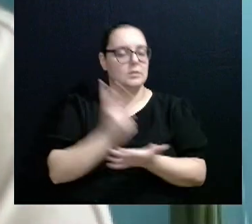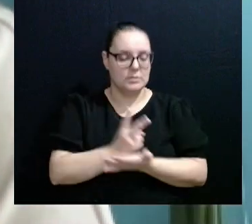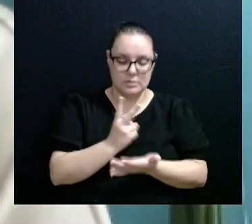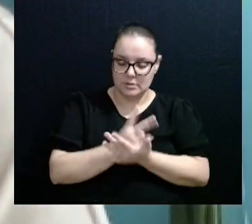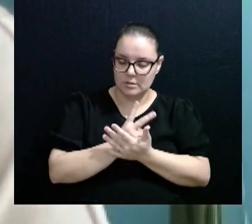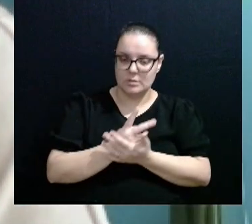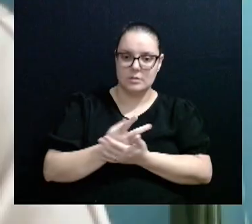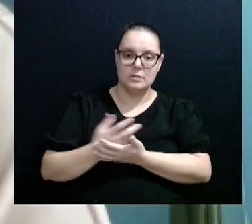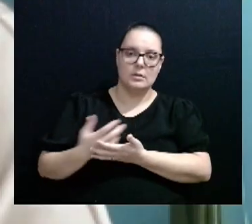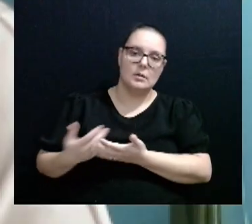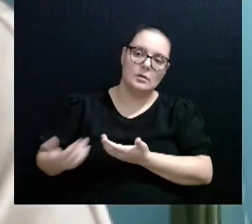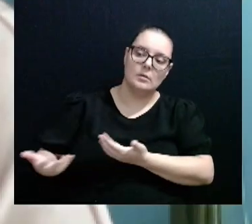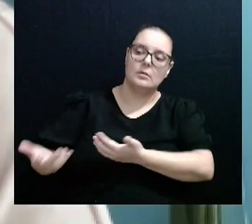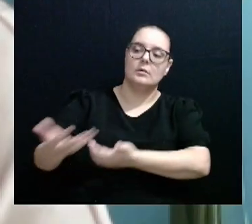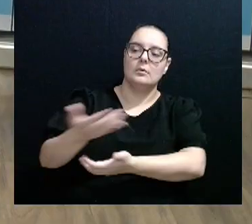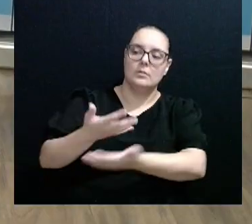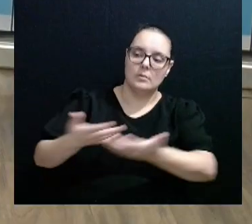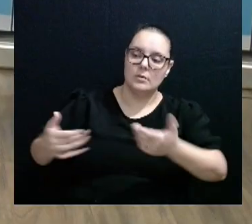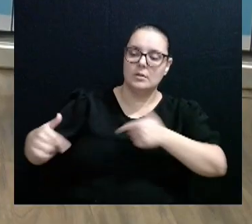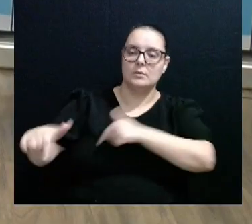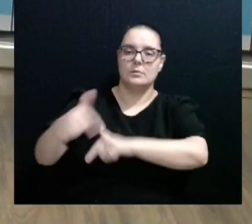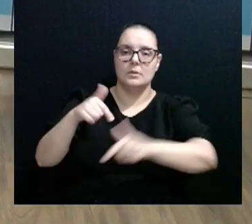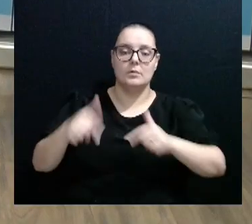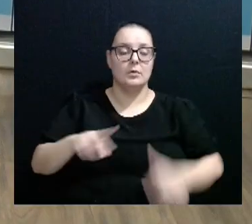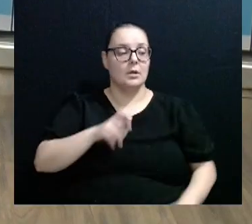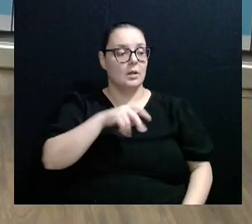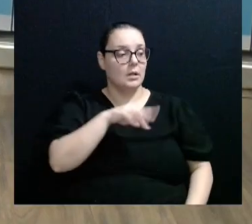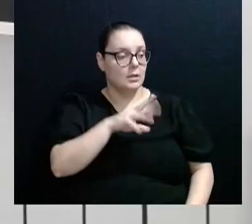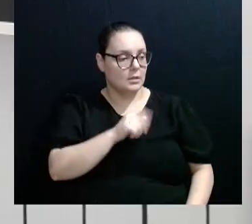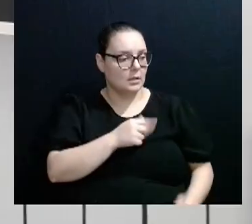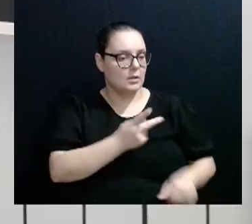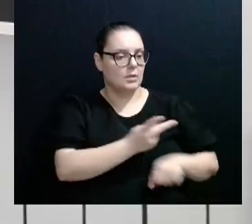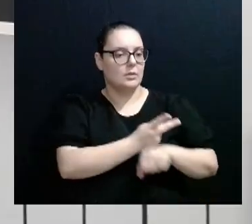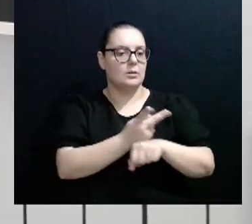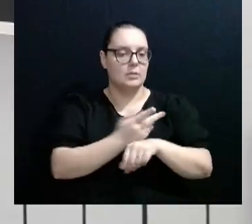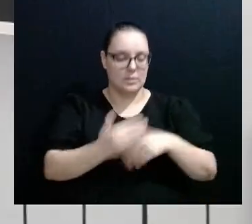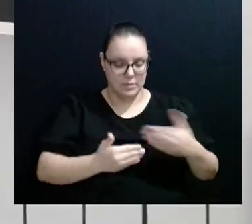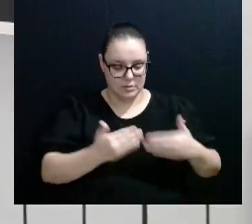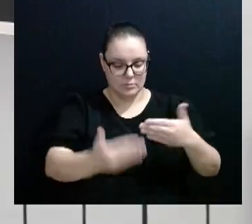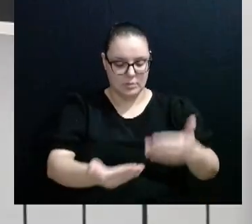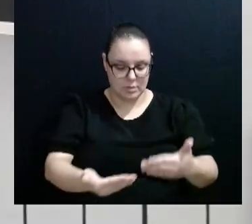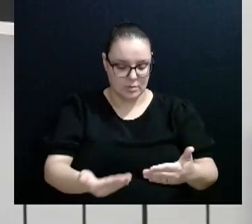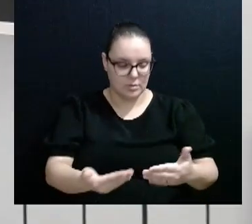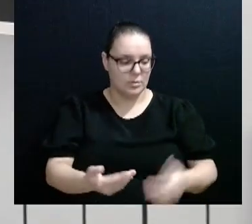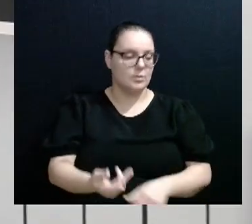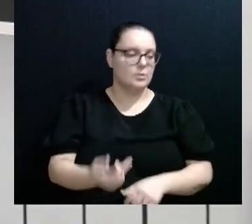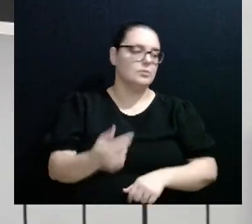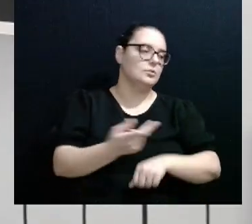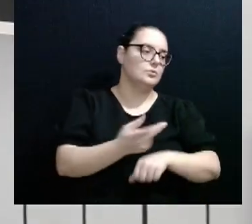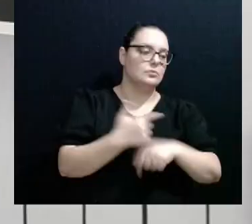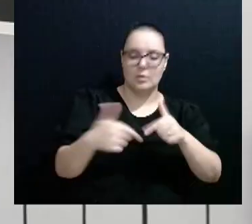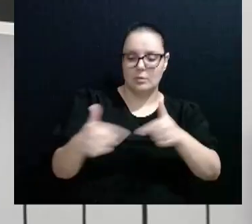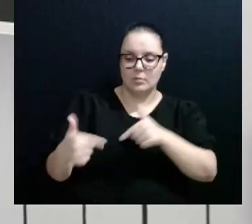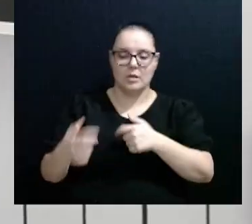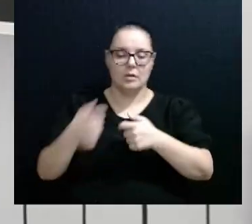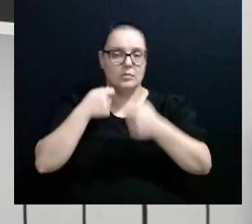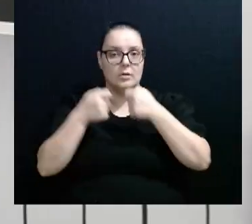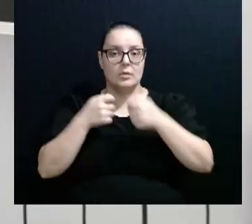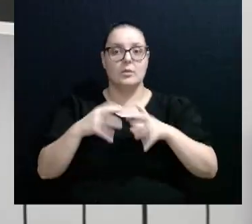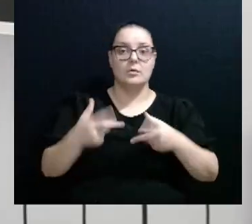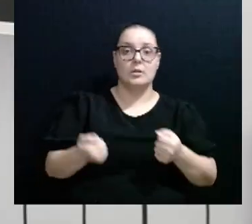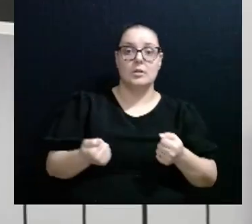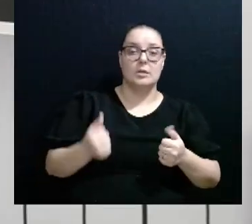aquecido. Ô Renata, neste processo de procura de emprego, de entrevistas, a gente sabe que tudo isso gera muita